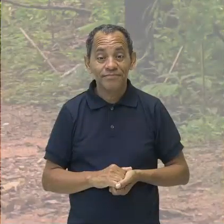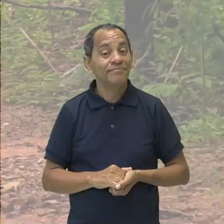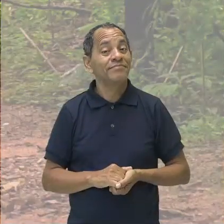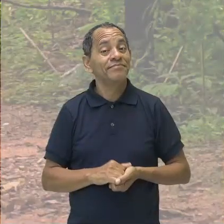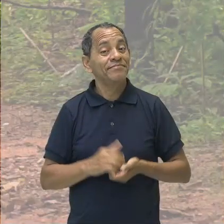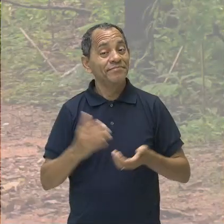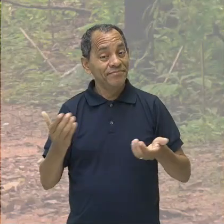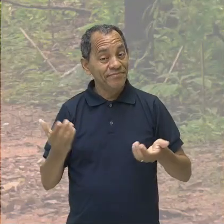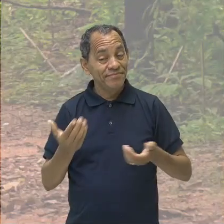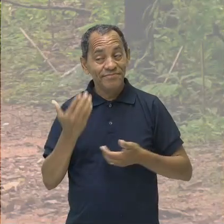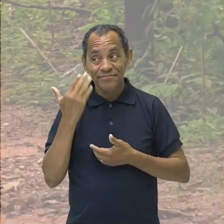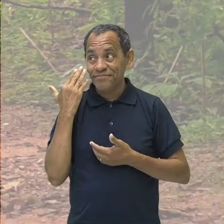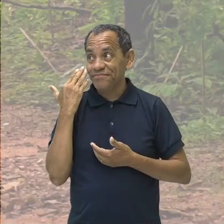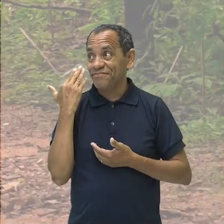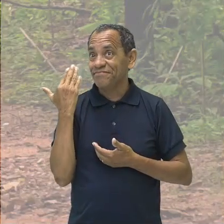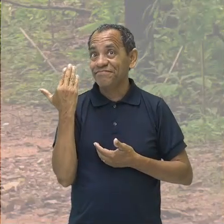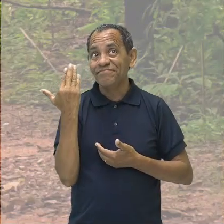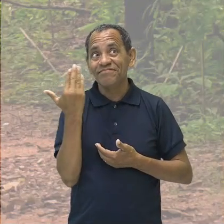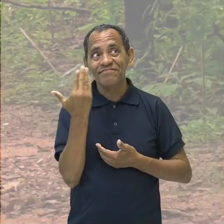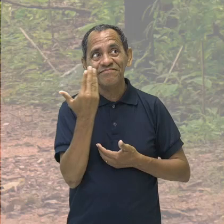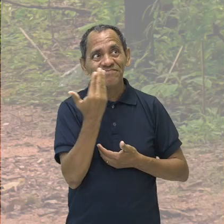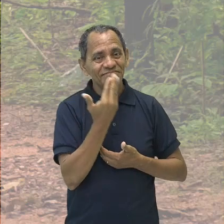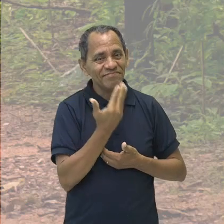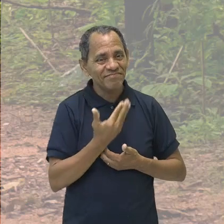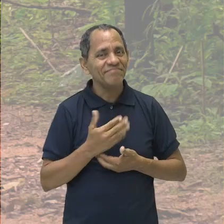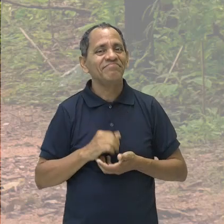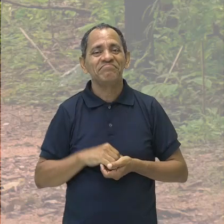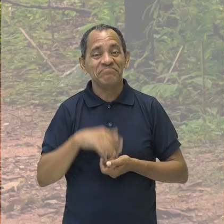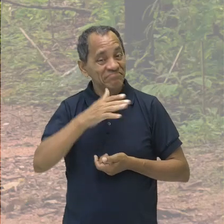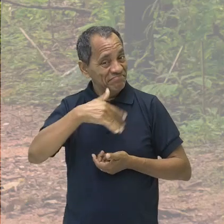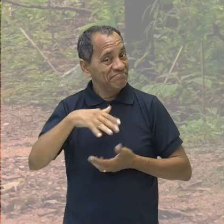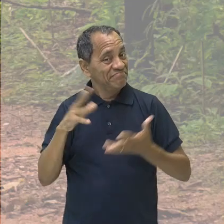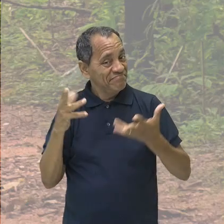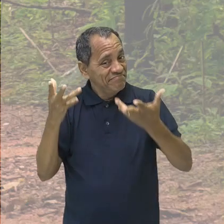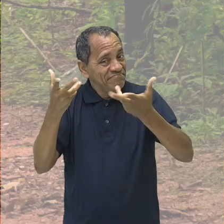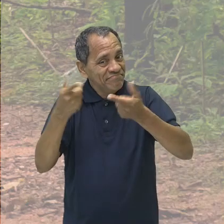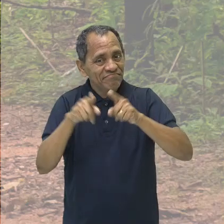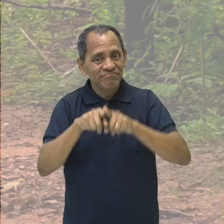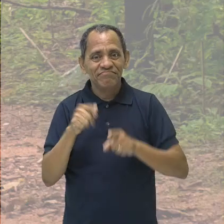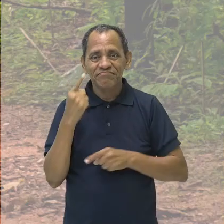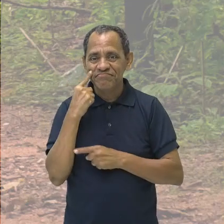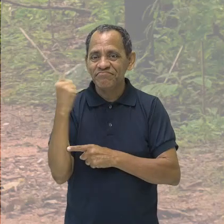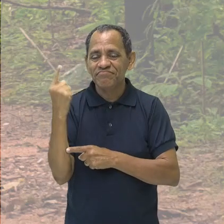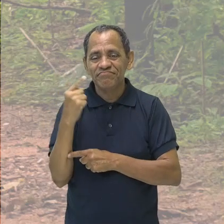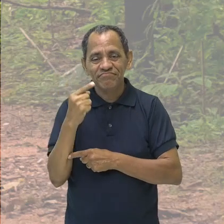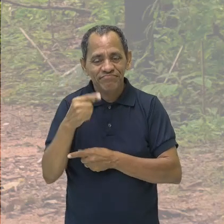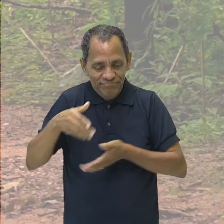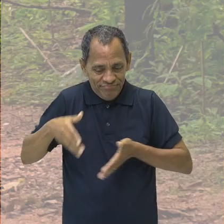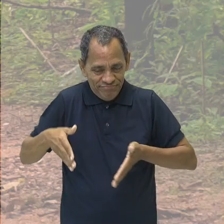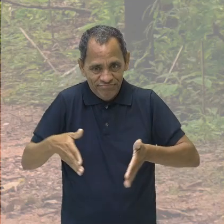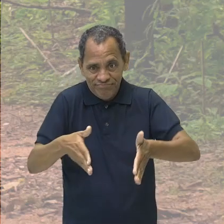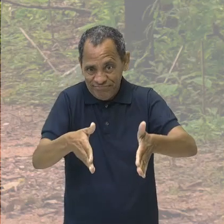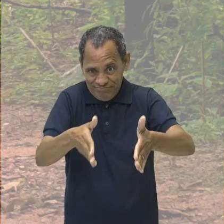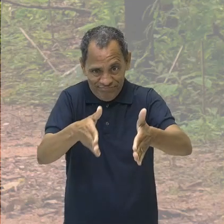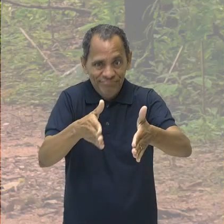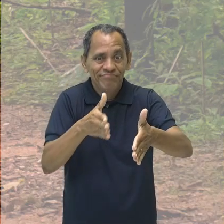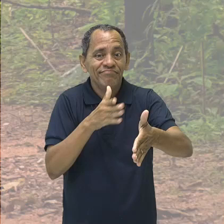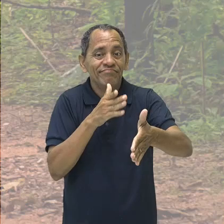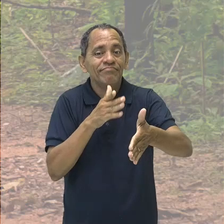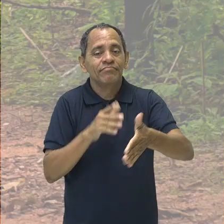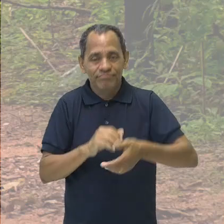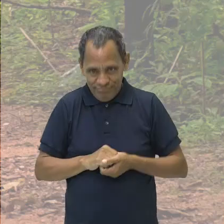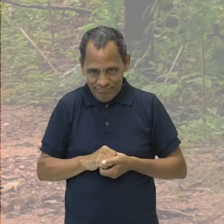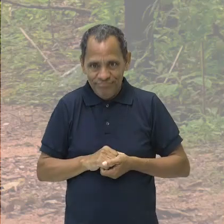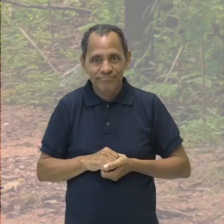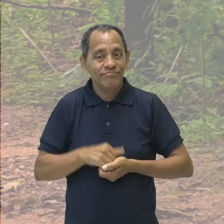Olá, e olha aí que ambiente maravilhoso que nós temos aqui, né? Estamos aqui num ramal, onde nós temos a